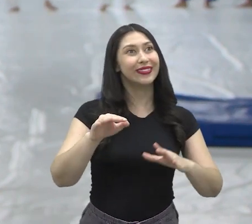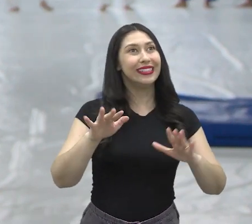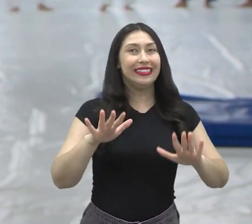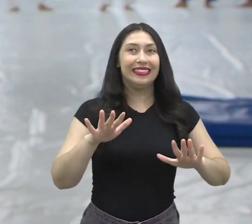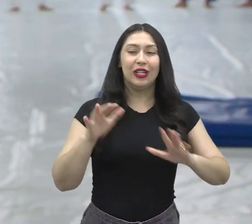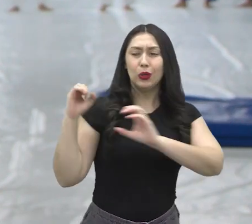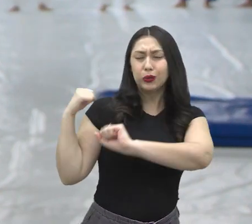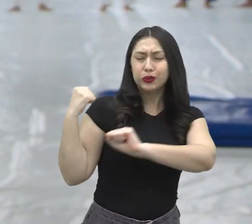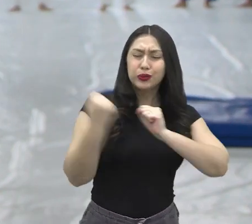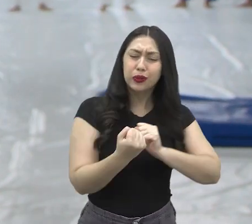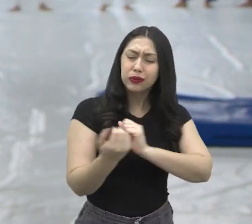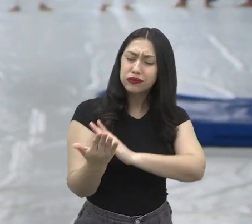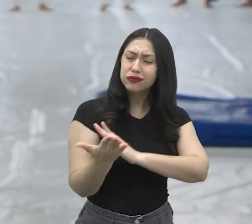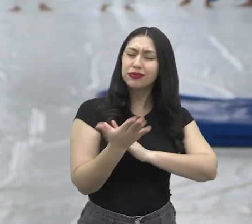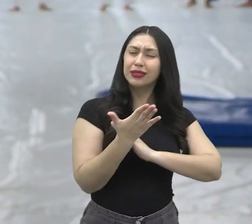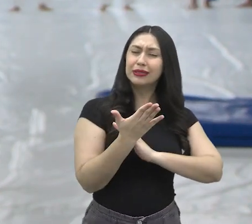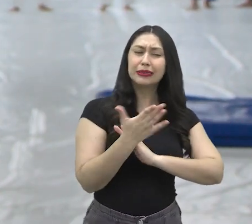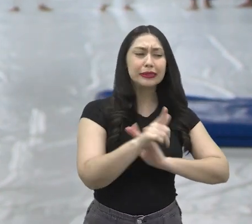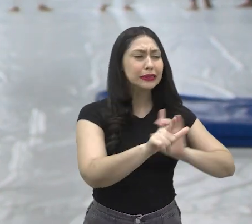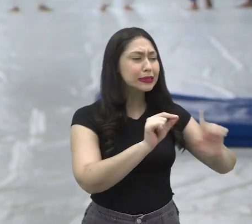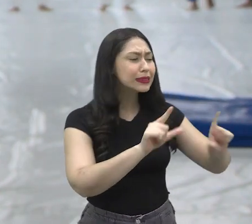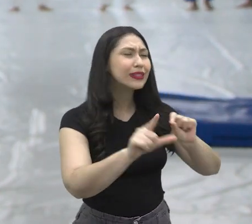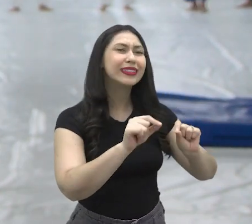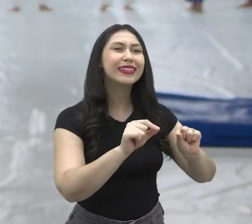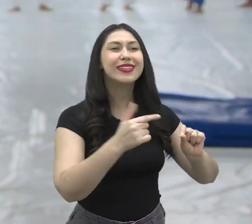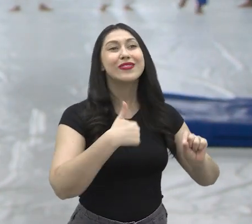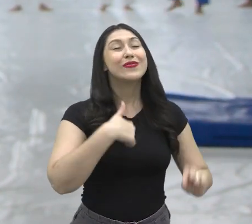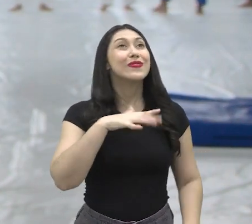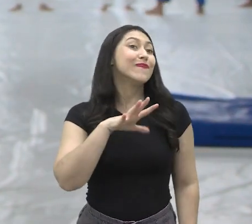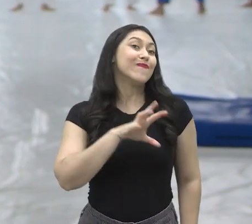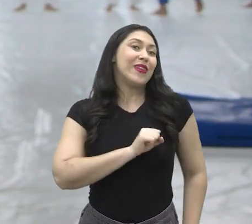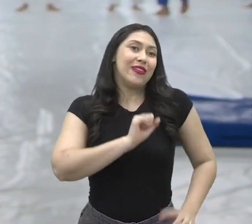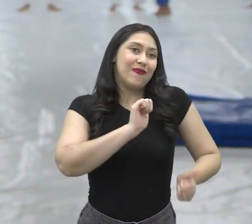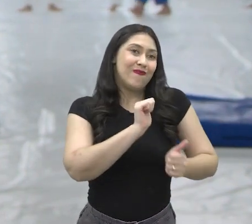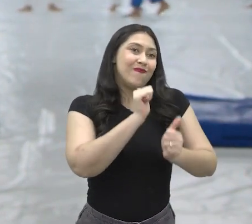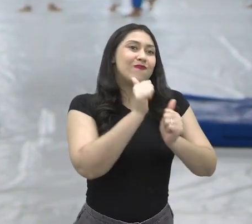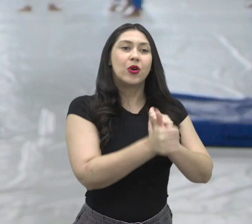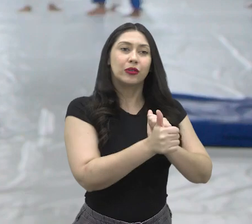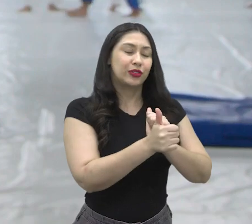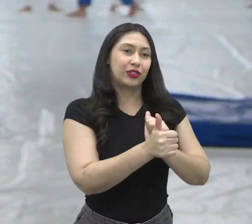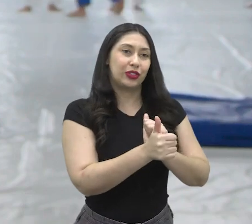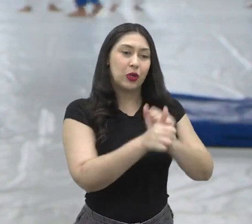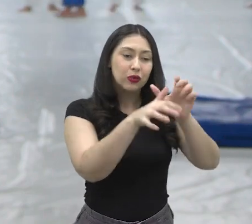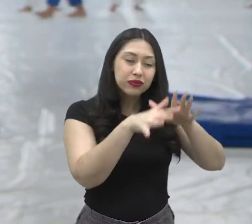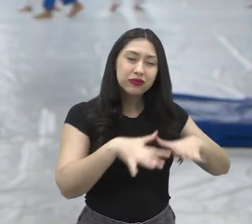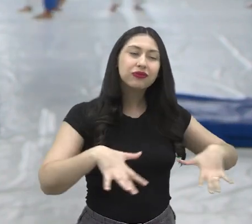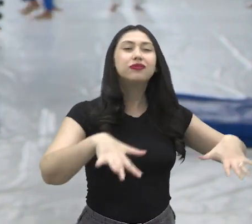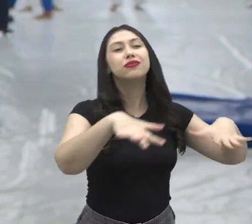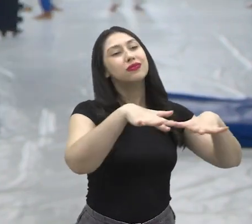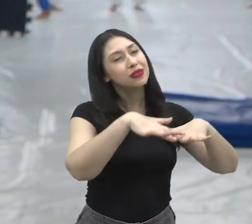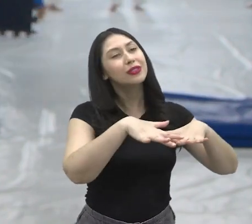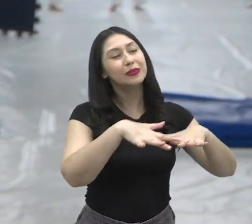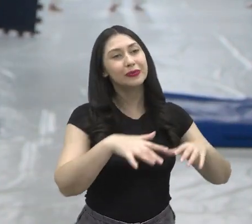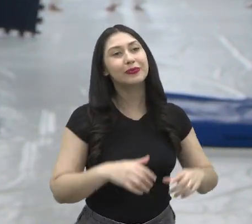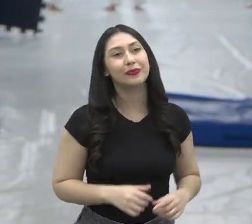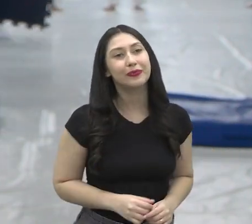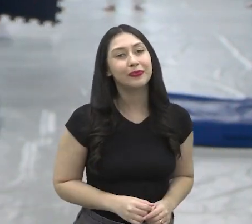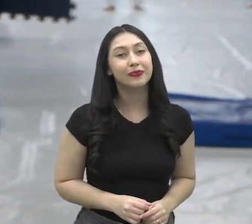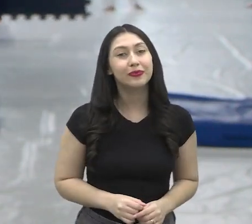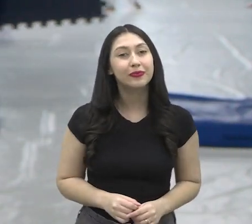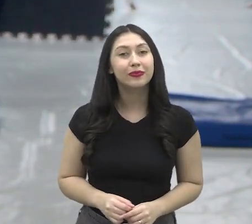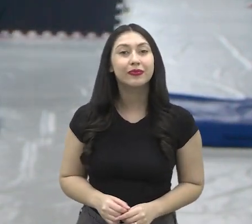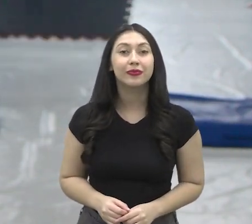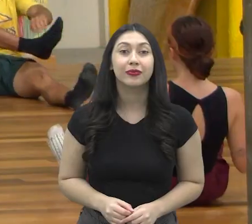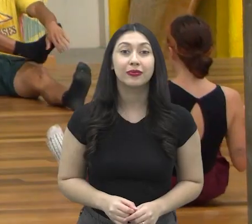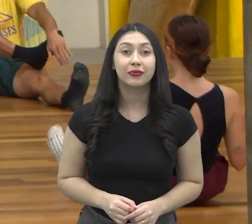me ajudou a escolher e eu me apaixonei pelo esporte em si, não só pelo judô, mas eu criei um gosto